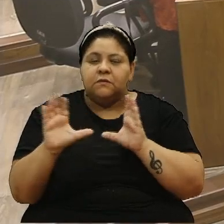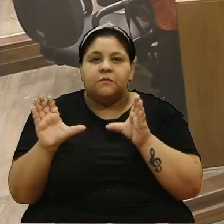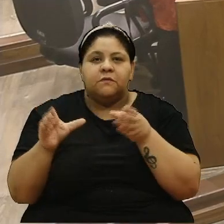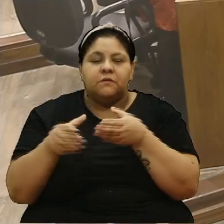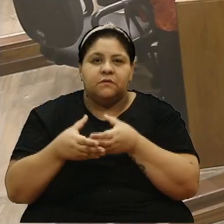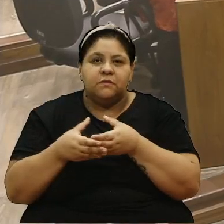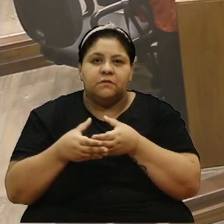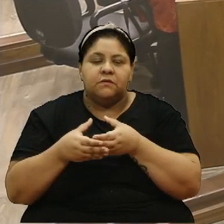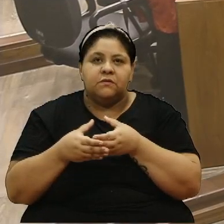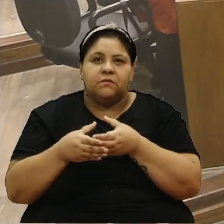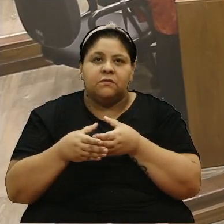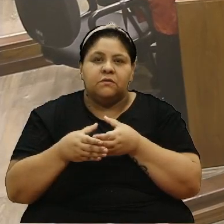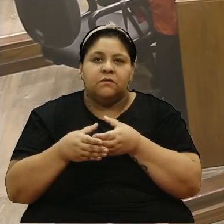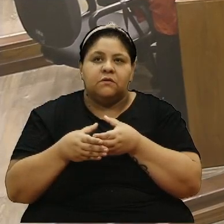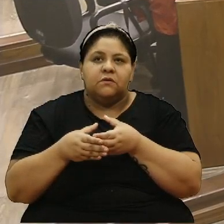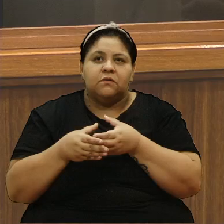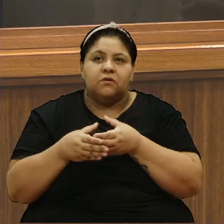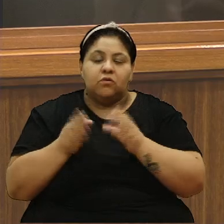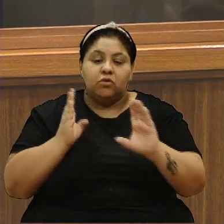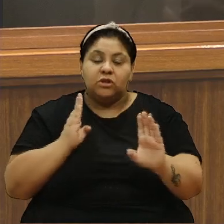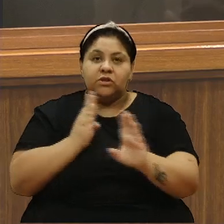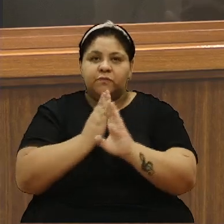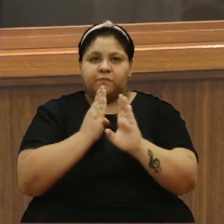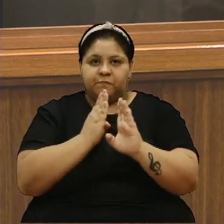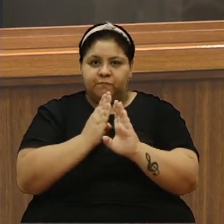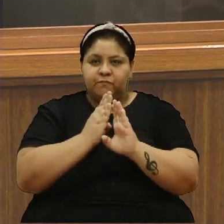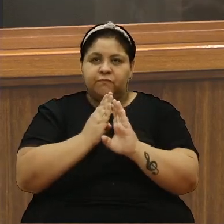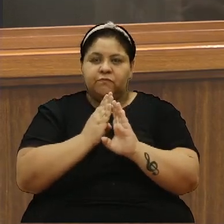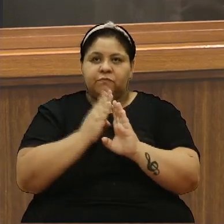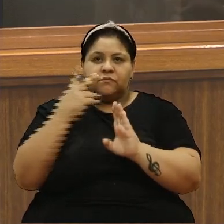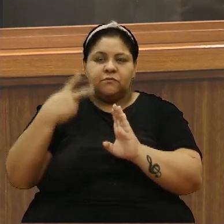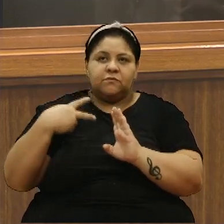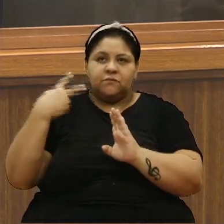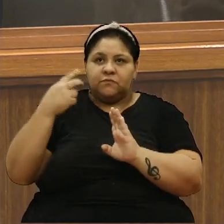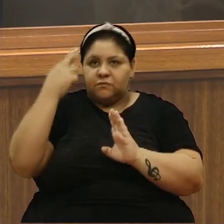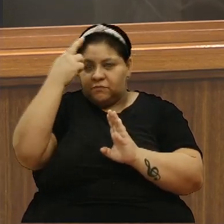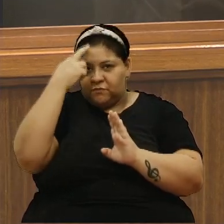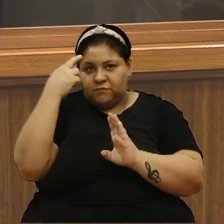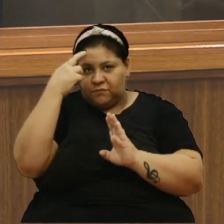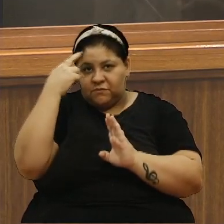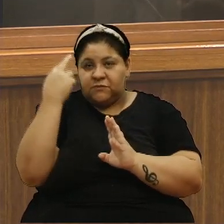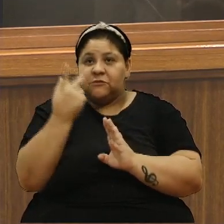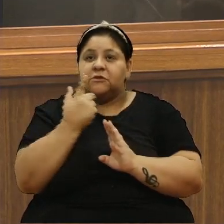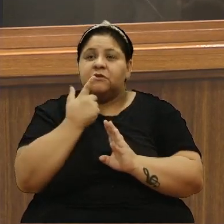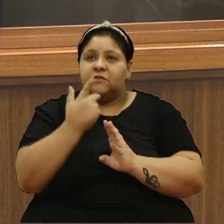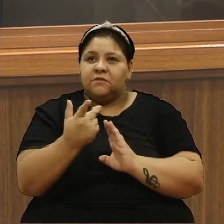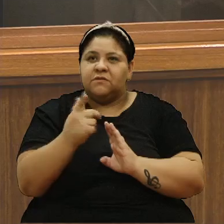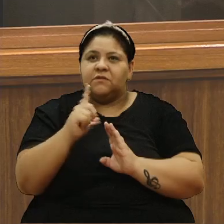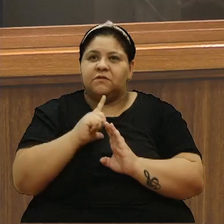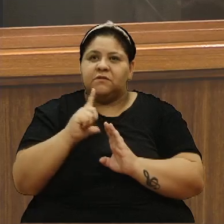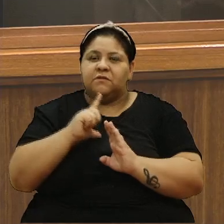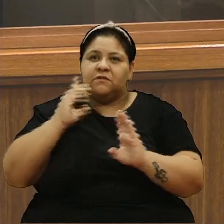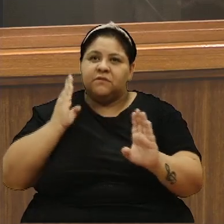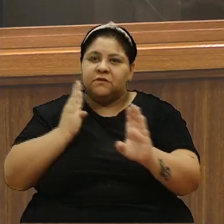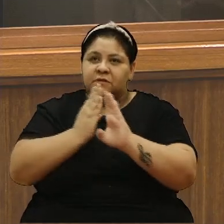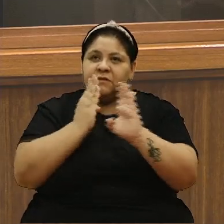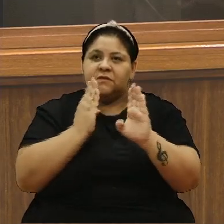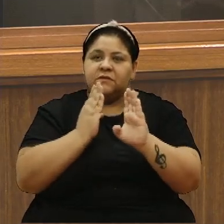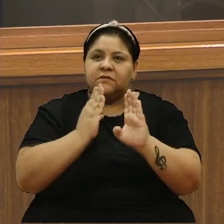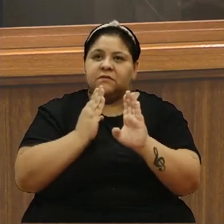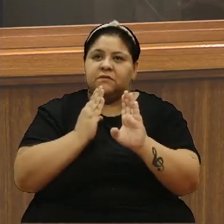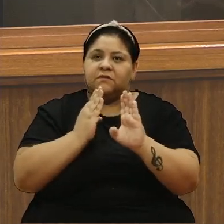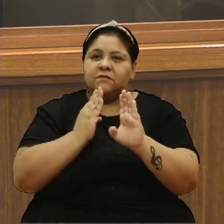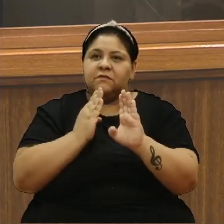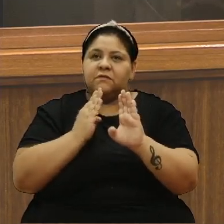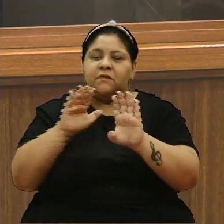pede muitas vezes o diagnóstico. O vereador Rafael falou que teve o diagnóstico quando foi para a